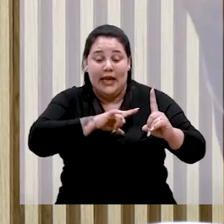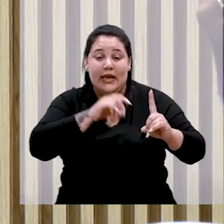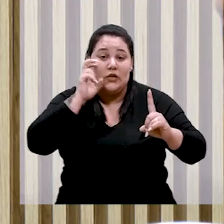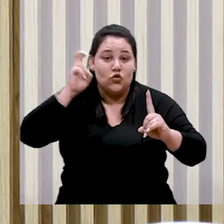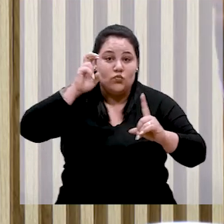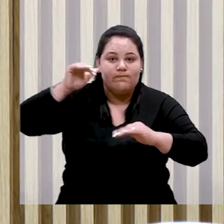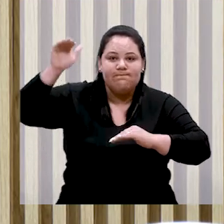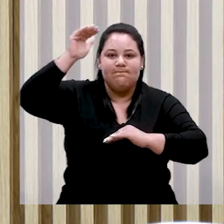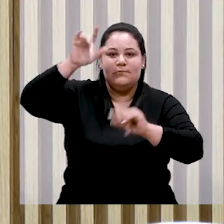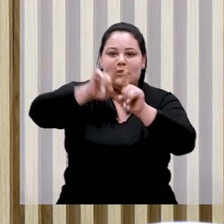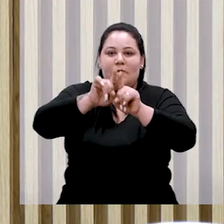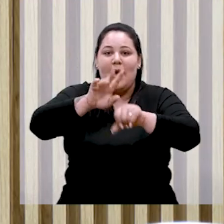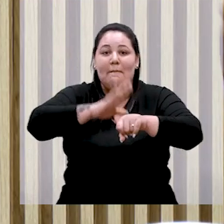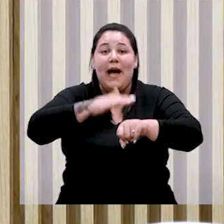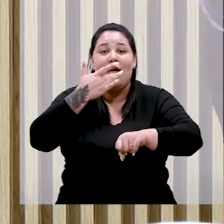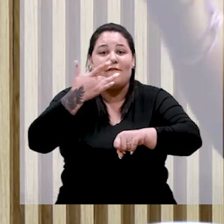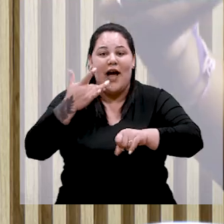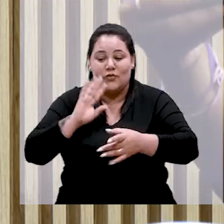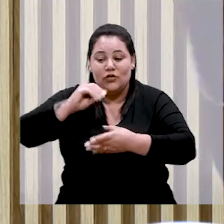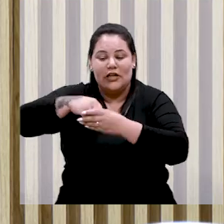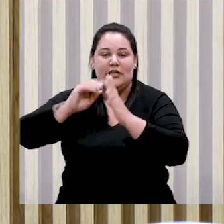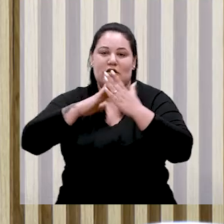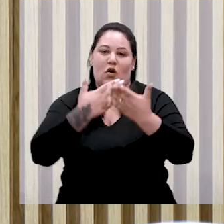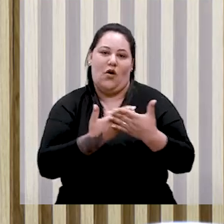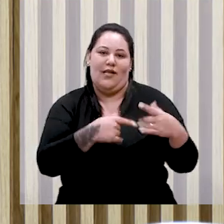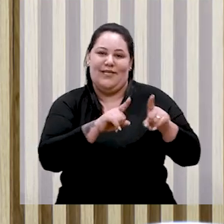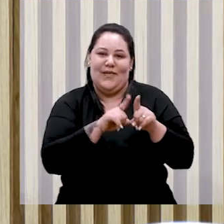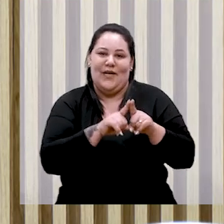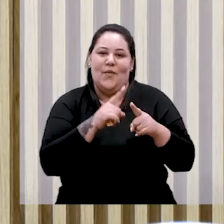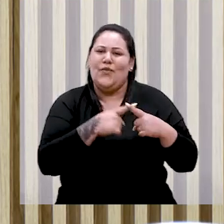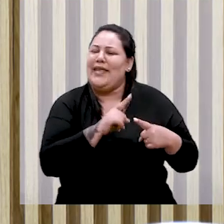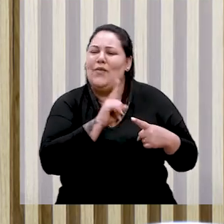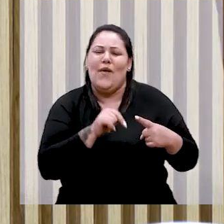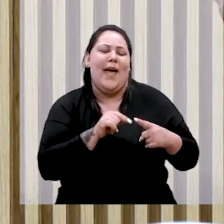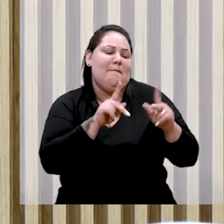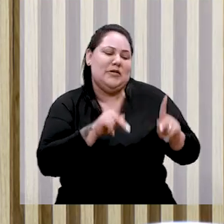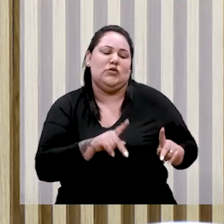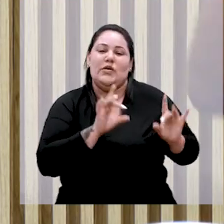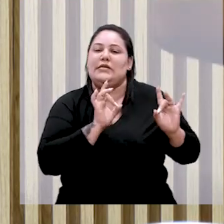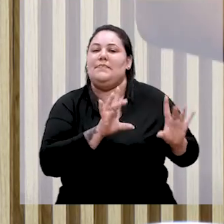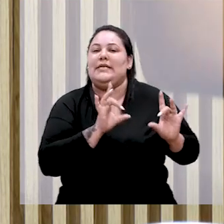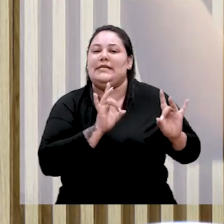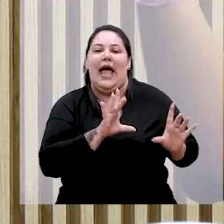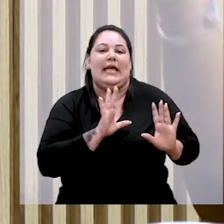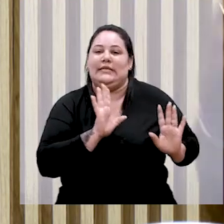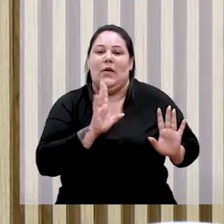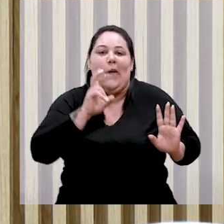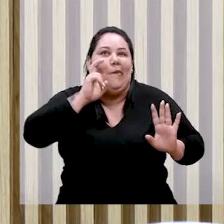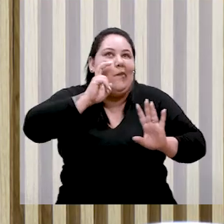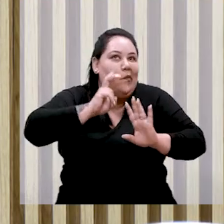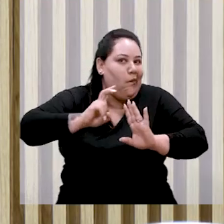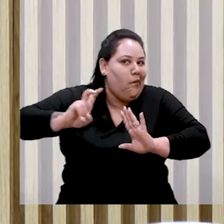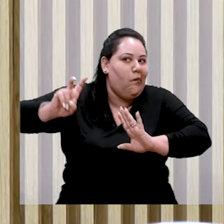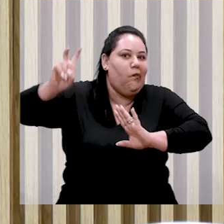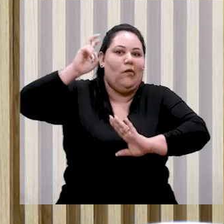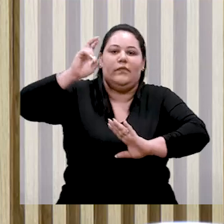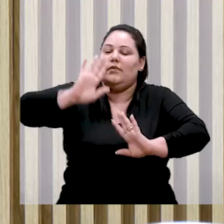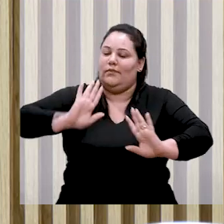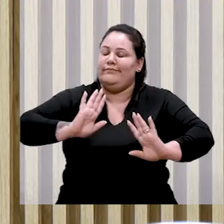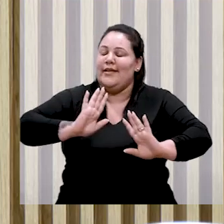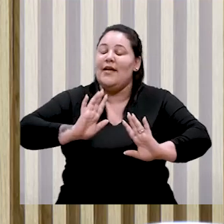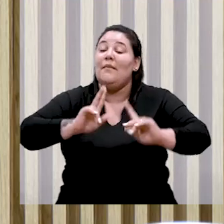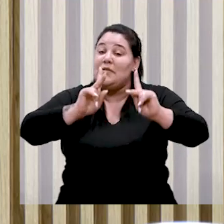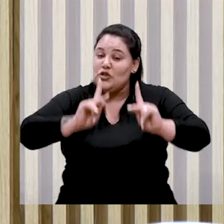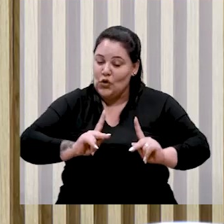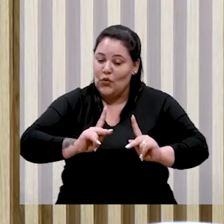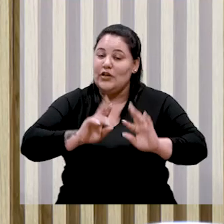identificação, e que isso facilita, né, na escola, porque não são pessoas especiais, não são gênios, são pessoas que são diferentes